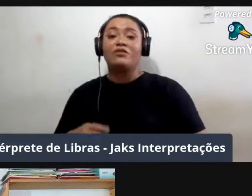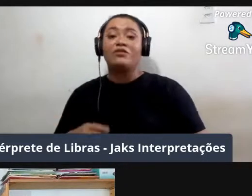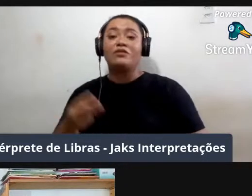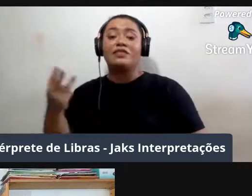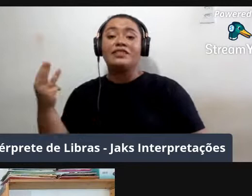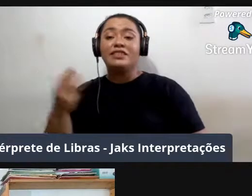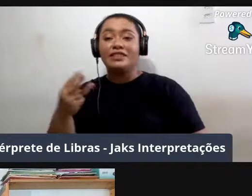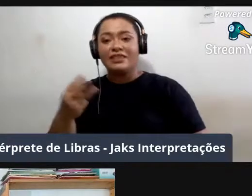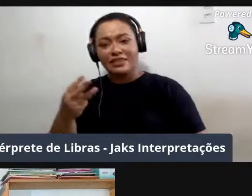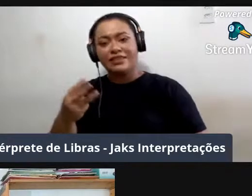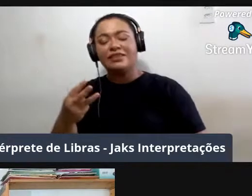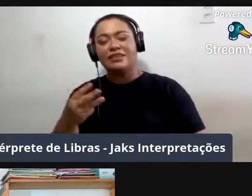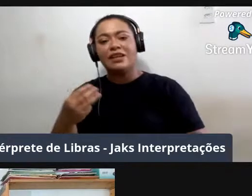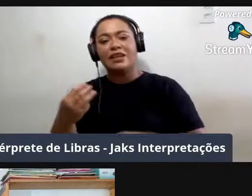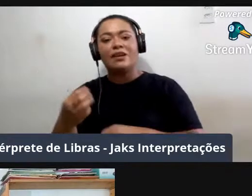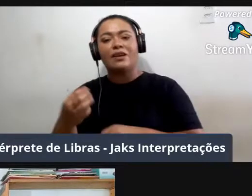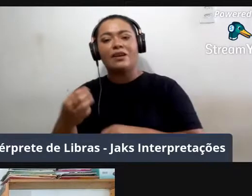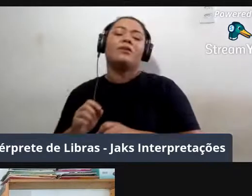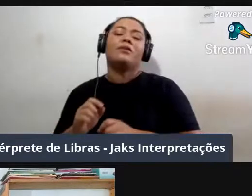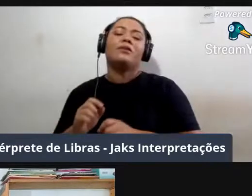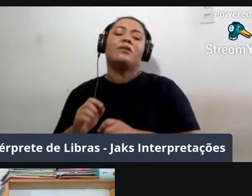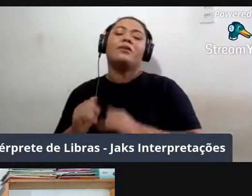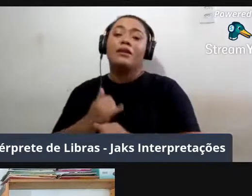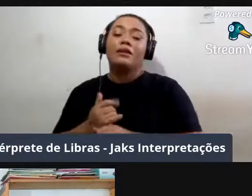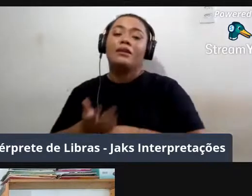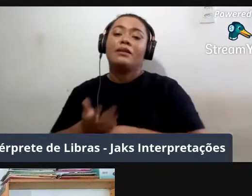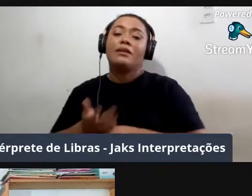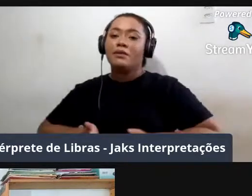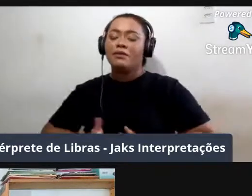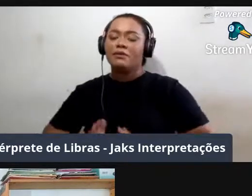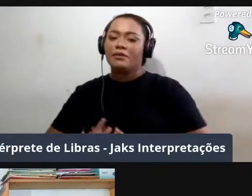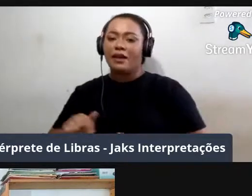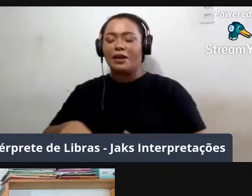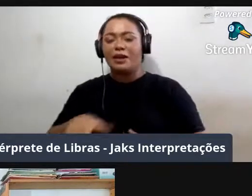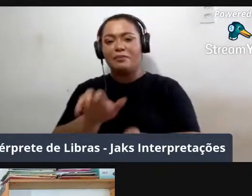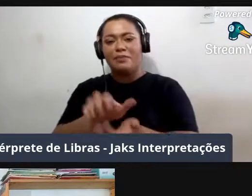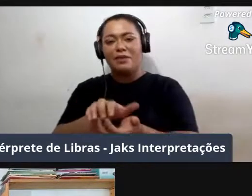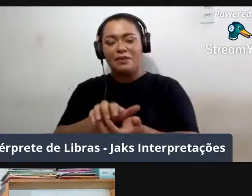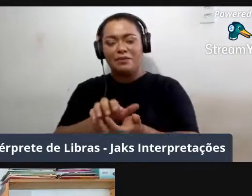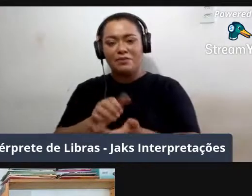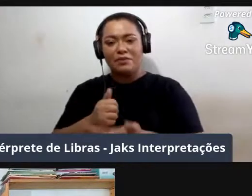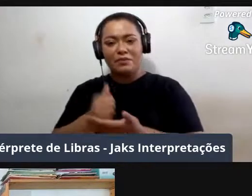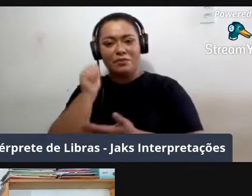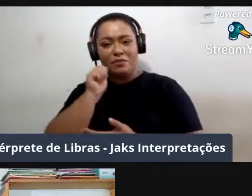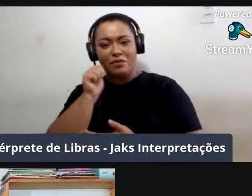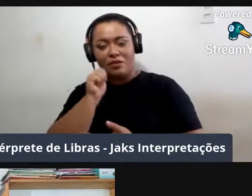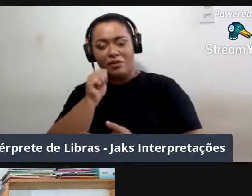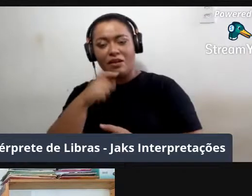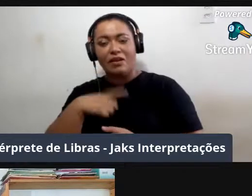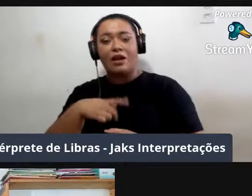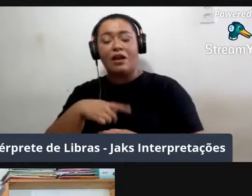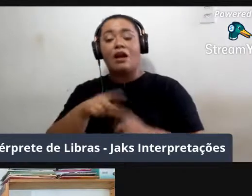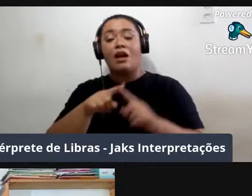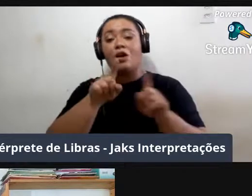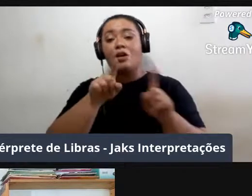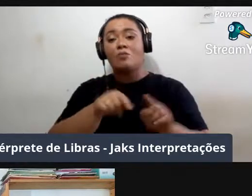Cartografia de Parteiras Indígenas em Pernambuco, que é um projeto fomentado pelo Fundo Pernambucano de Incentivo à Cultura.